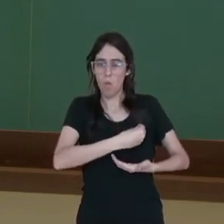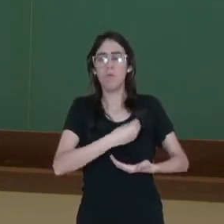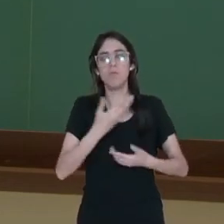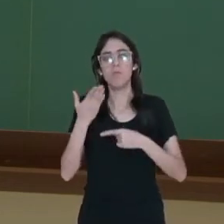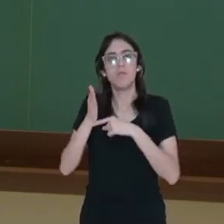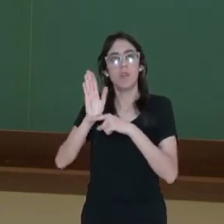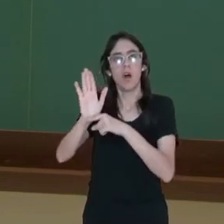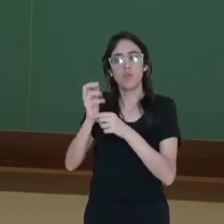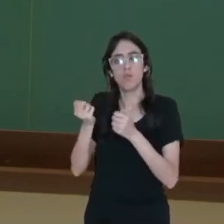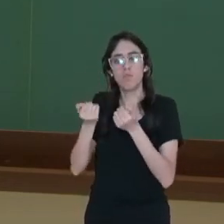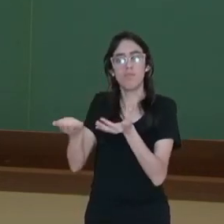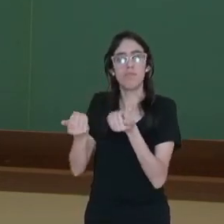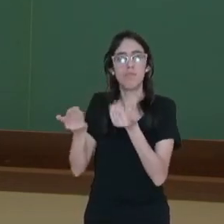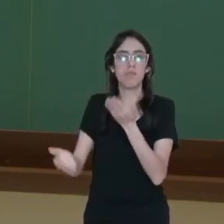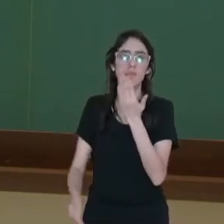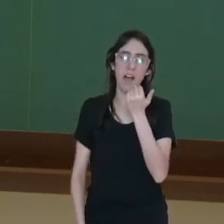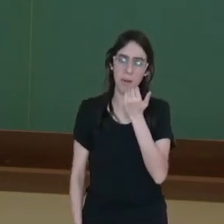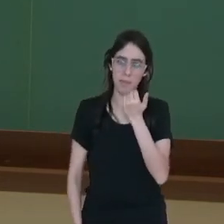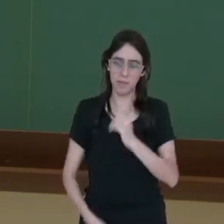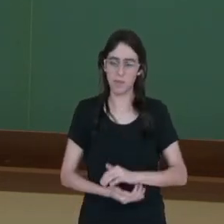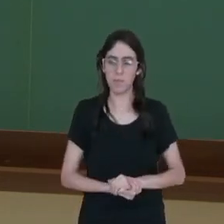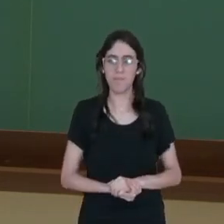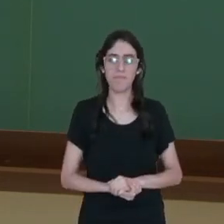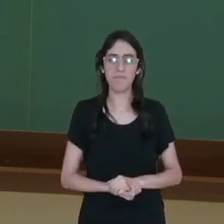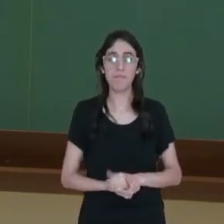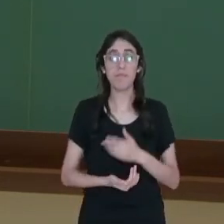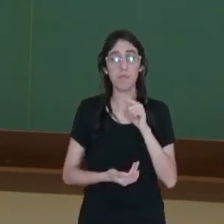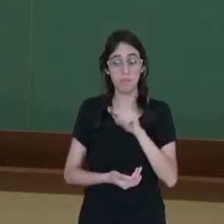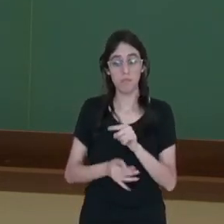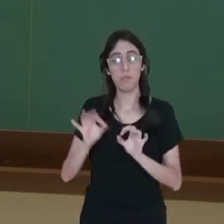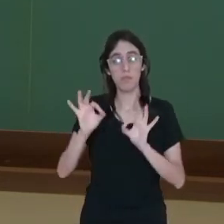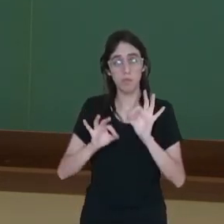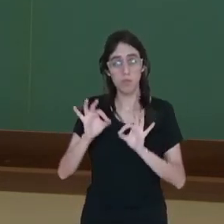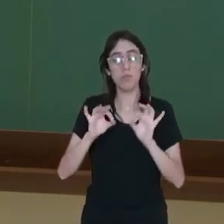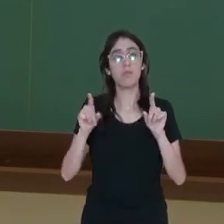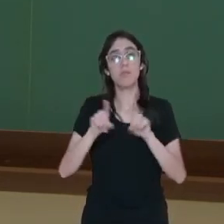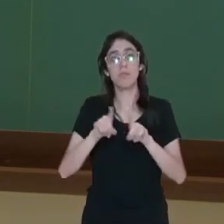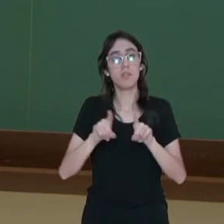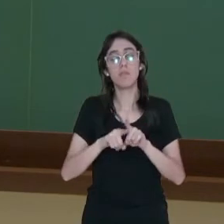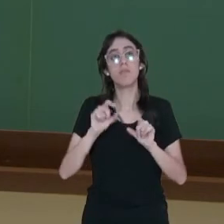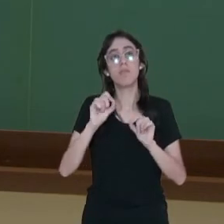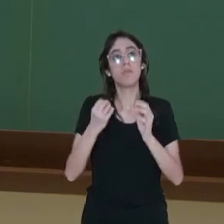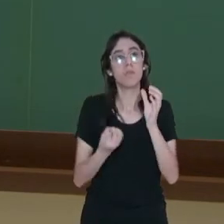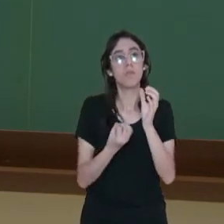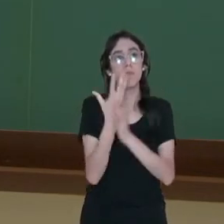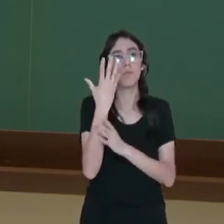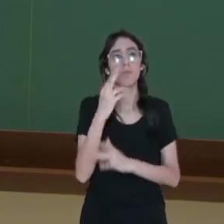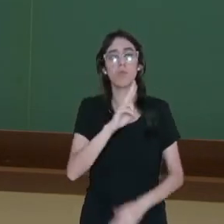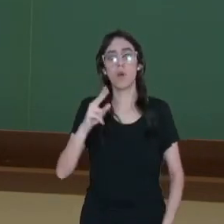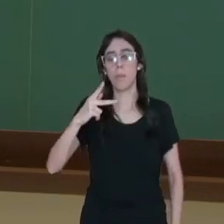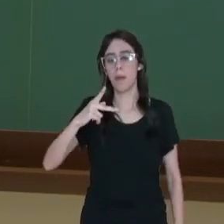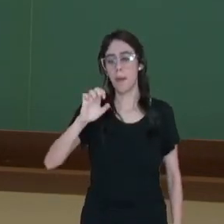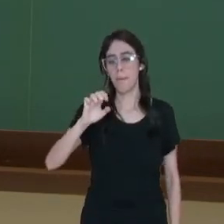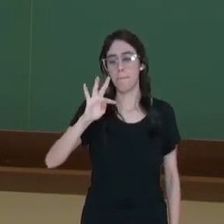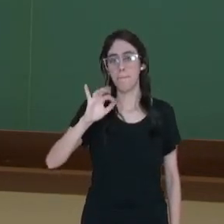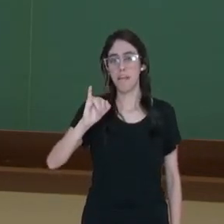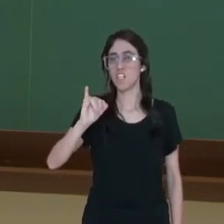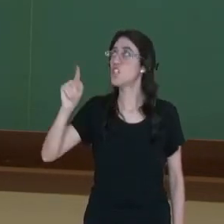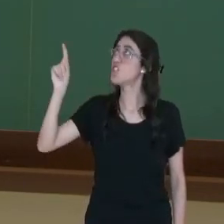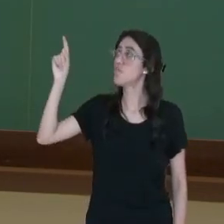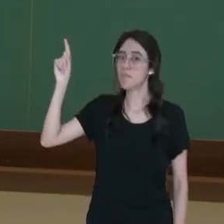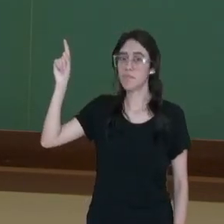de alimentação. Além desses programas, destaque também para o PET, sigla que é Programa